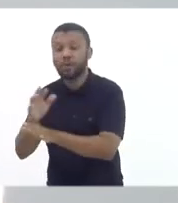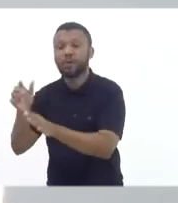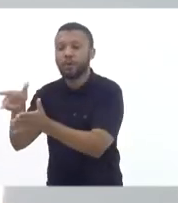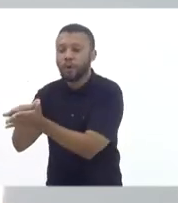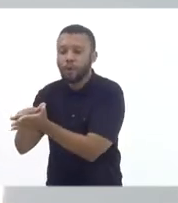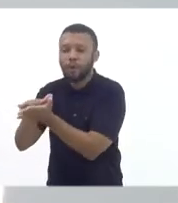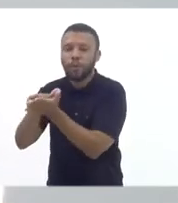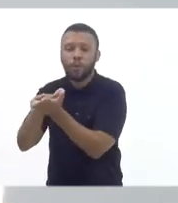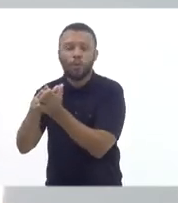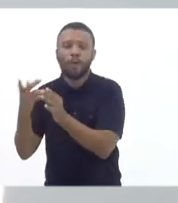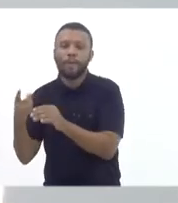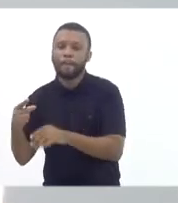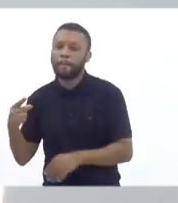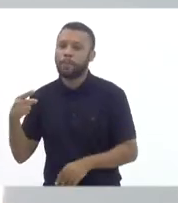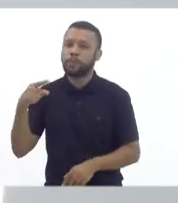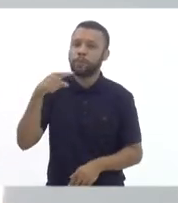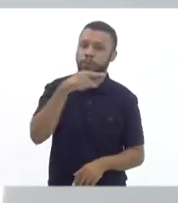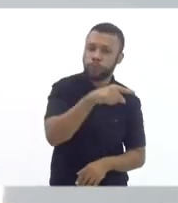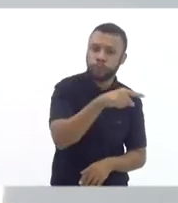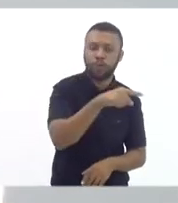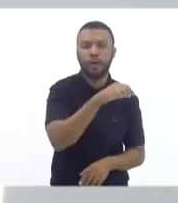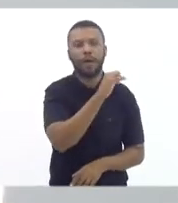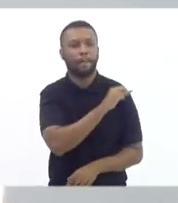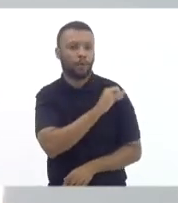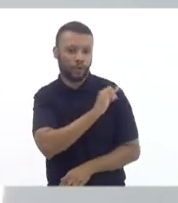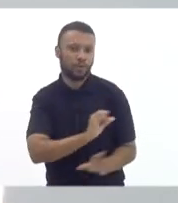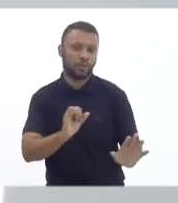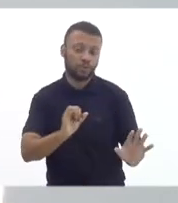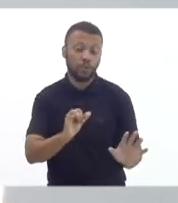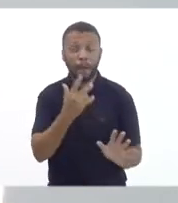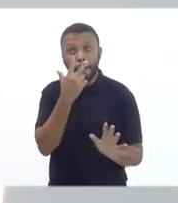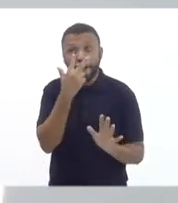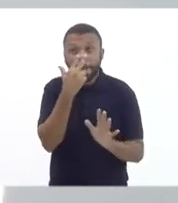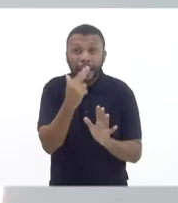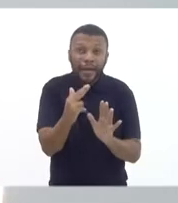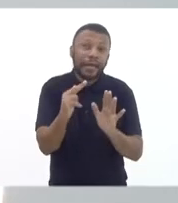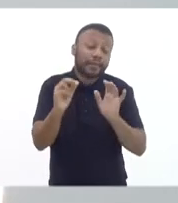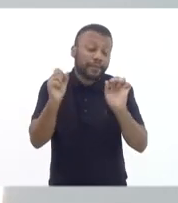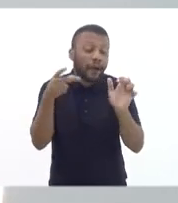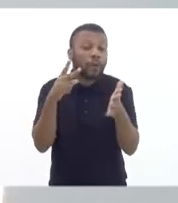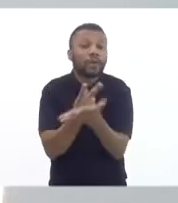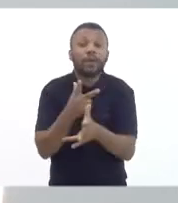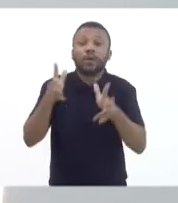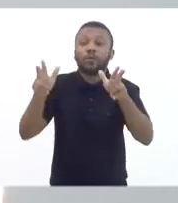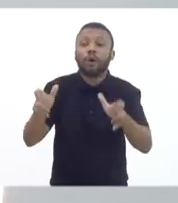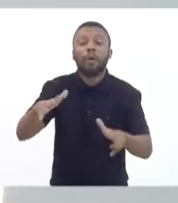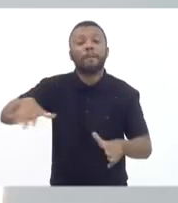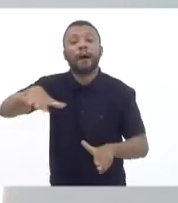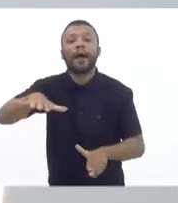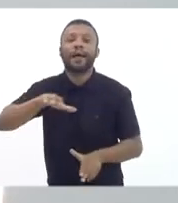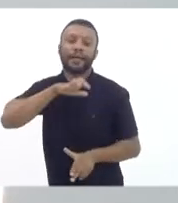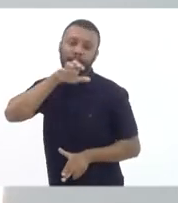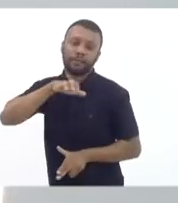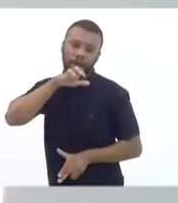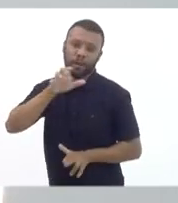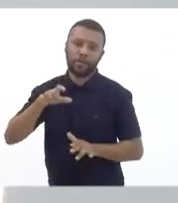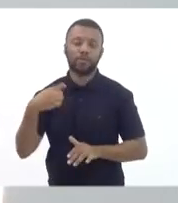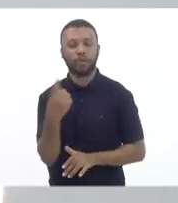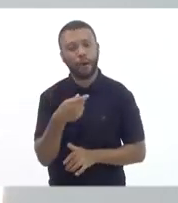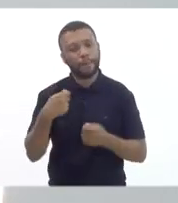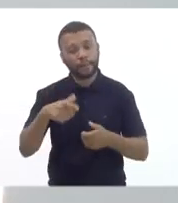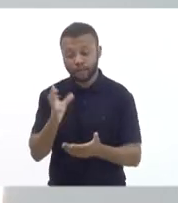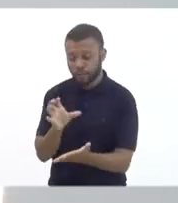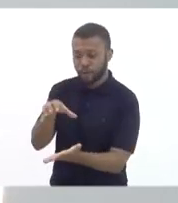alguma coisa parecida vai poder acontecer quando a gente colocar esse hospital. Então, a gente precisa de unidade de suporte, de